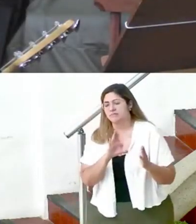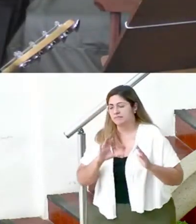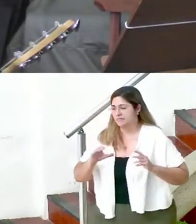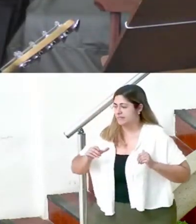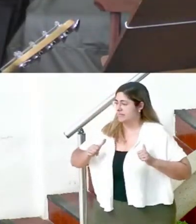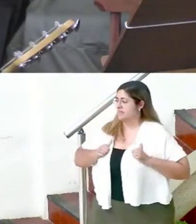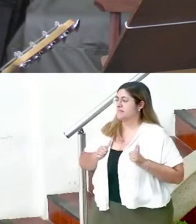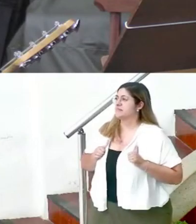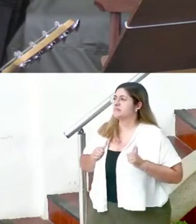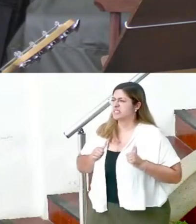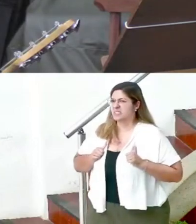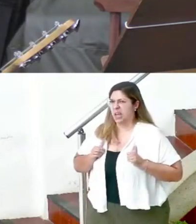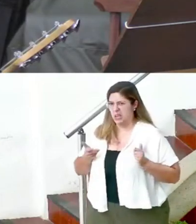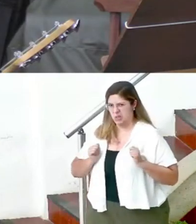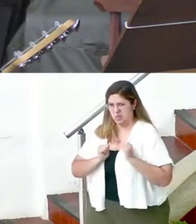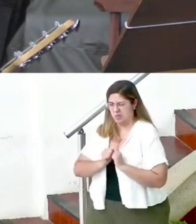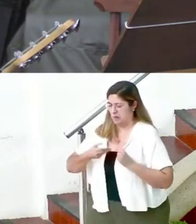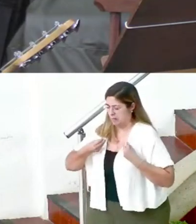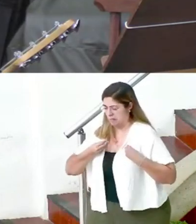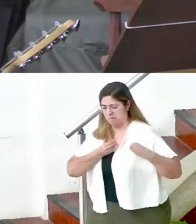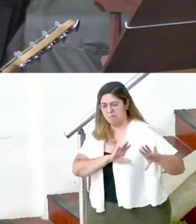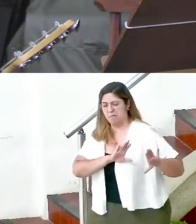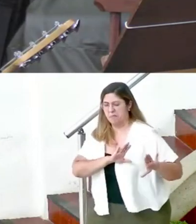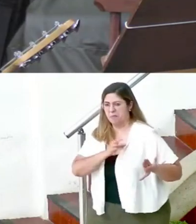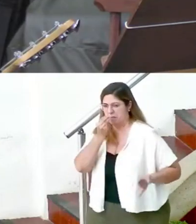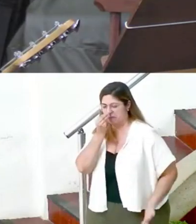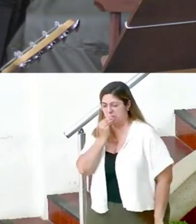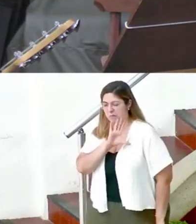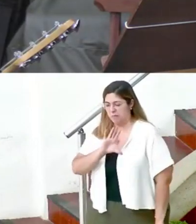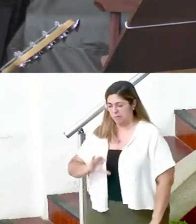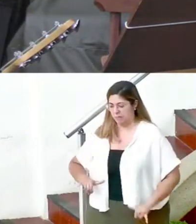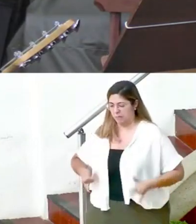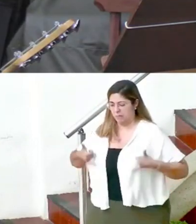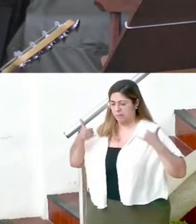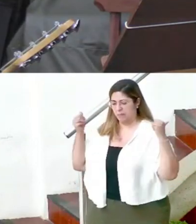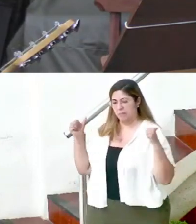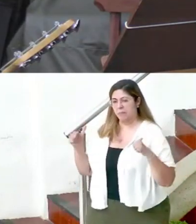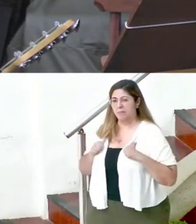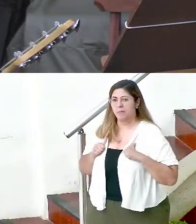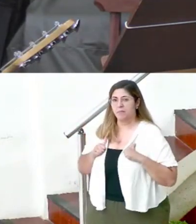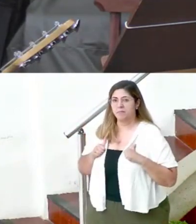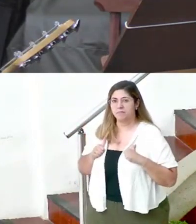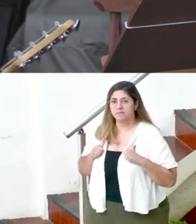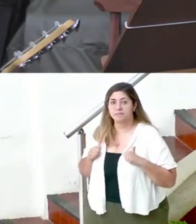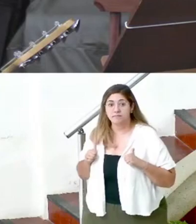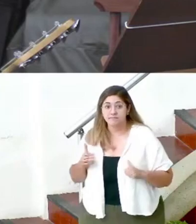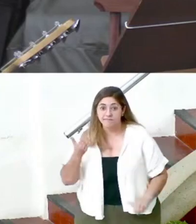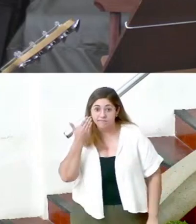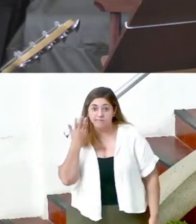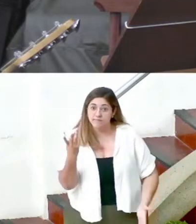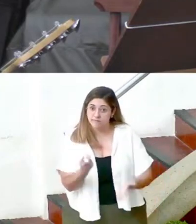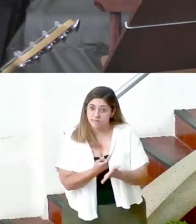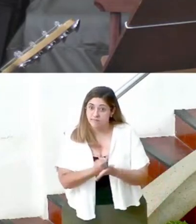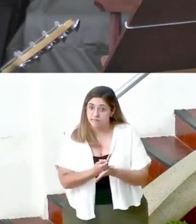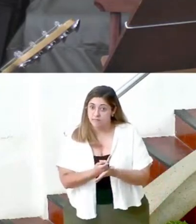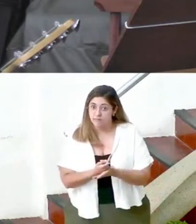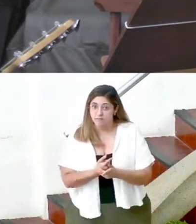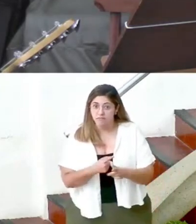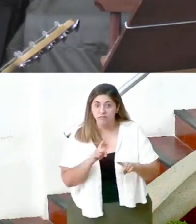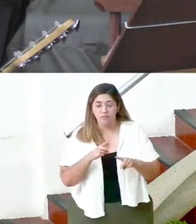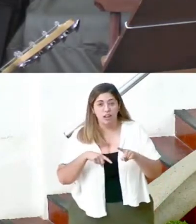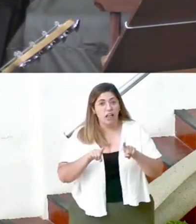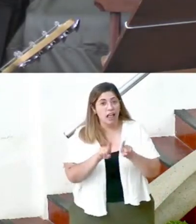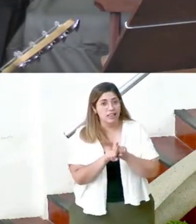misturar com eles. Como o Kiko diz: não me misturo com essa gentalha. Não era assim. Era mais, era pior. Isso estava